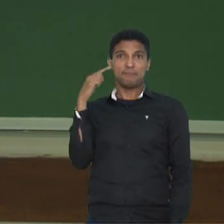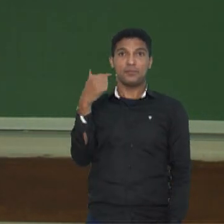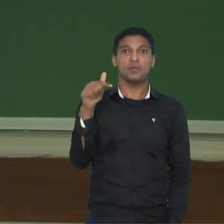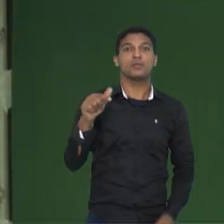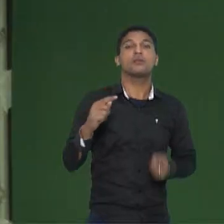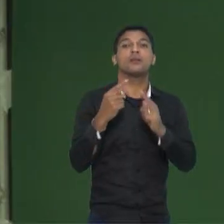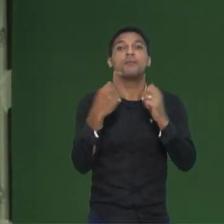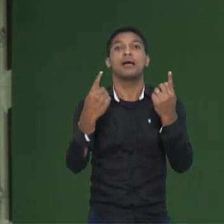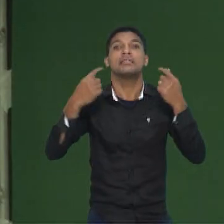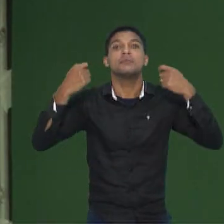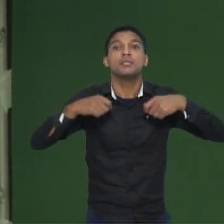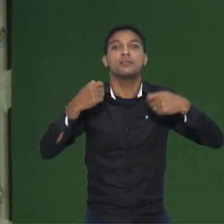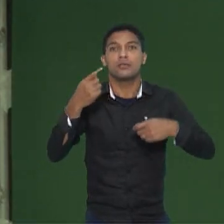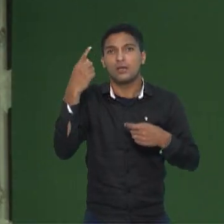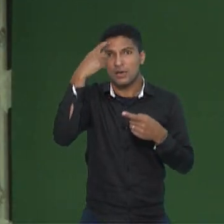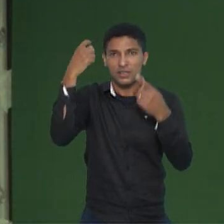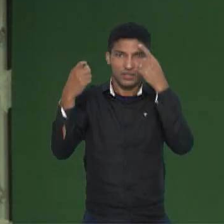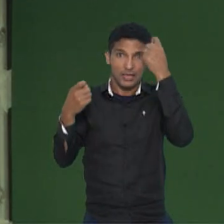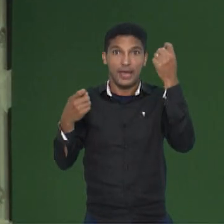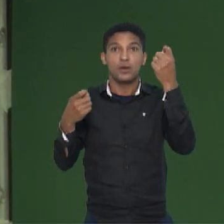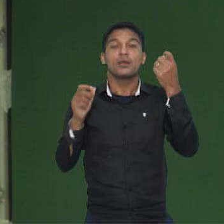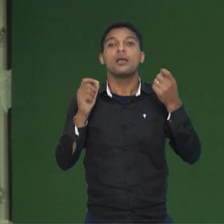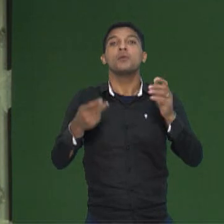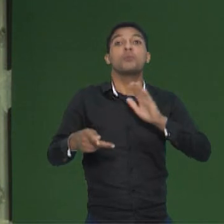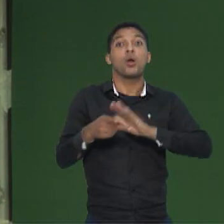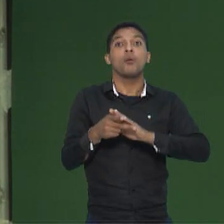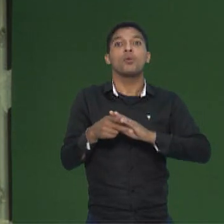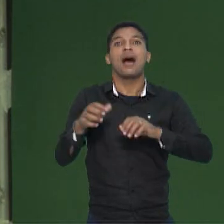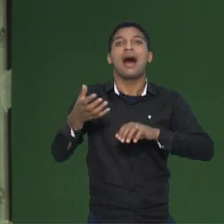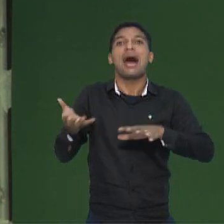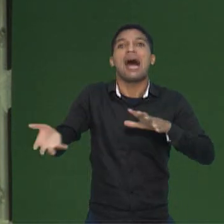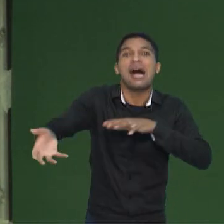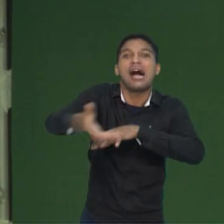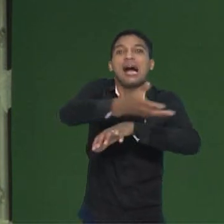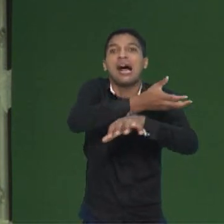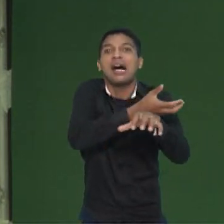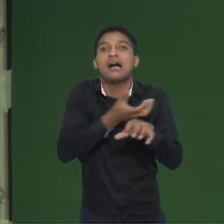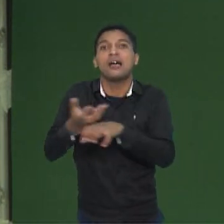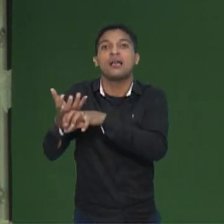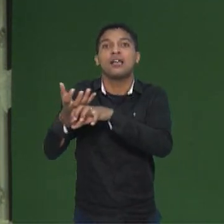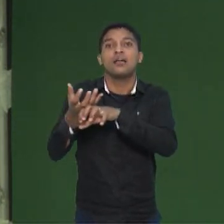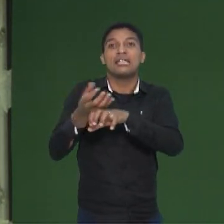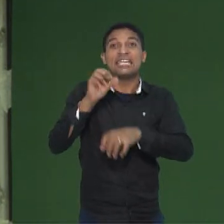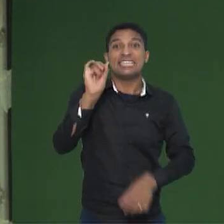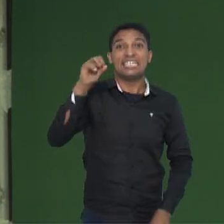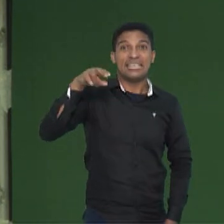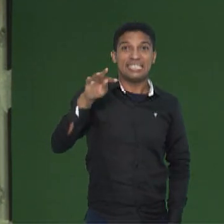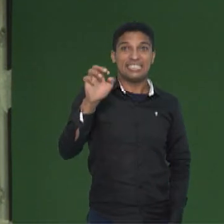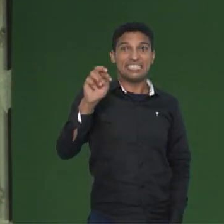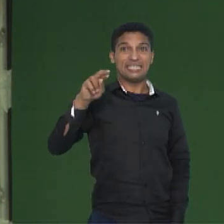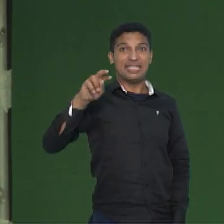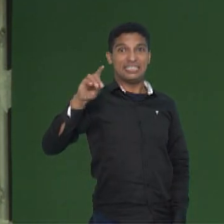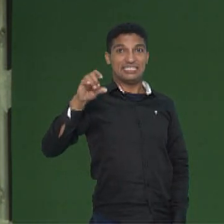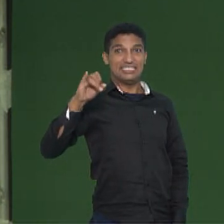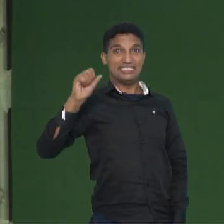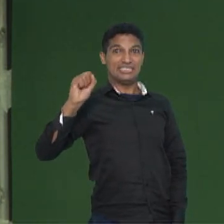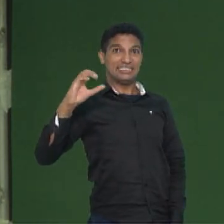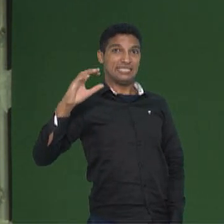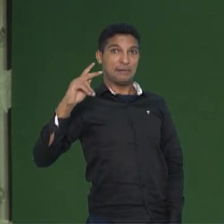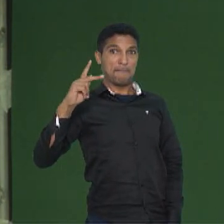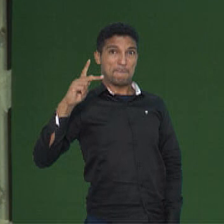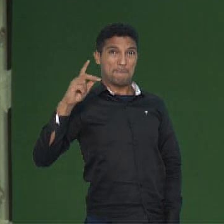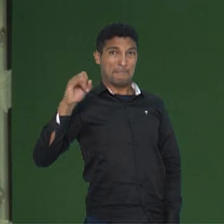uma ideia interdisciplinar que vai dar, só citamos algumas aqui, na arqueologia, bioquímica,